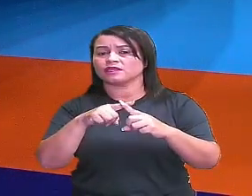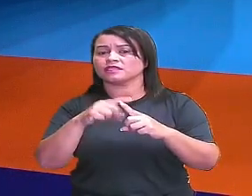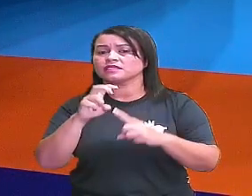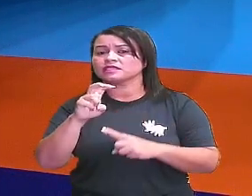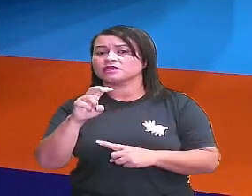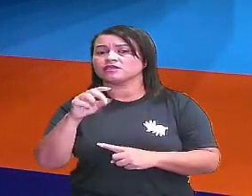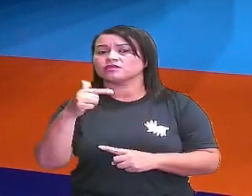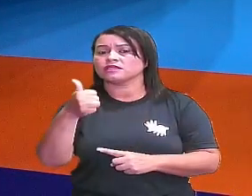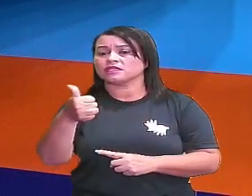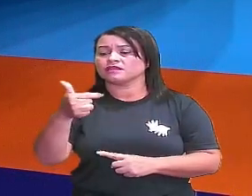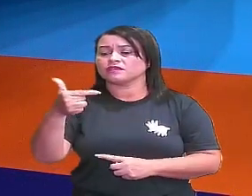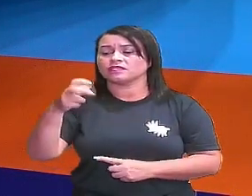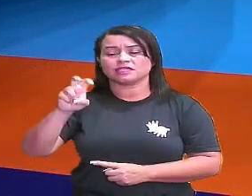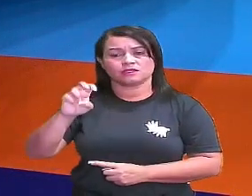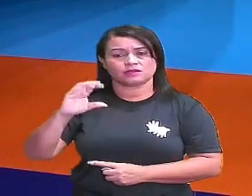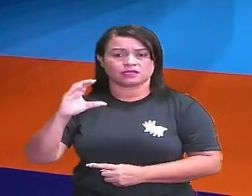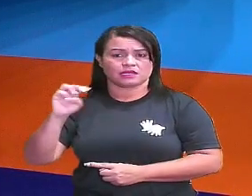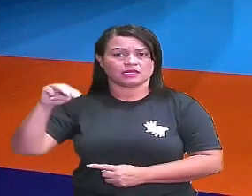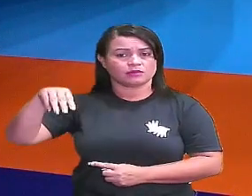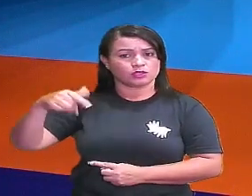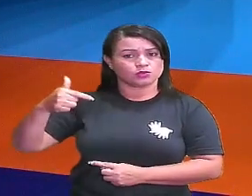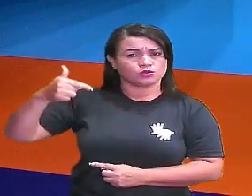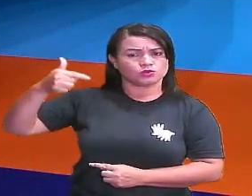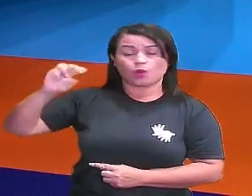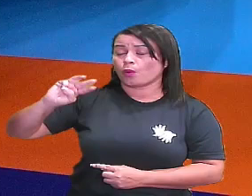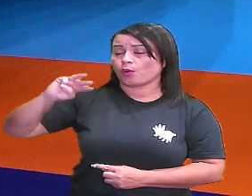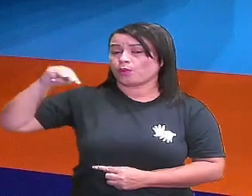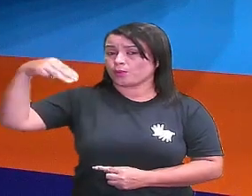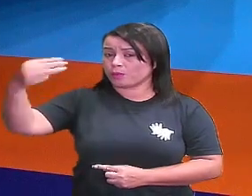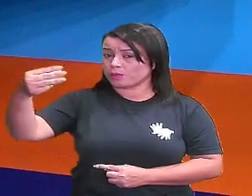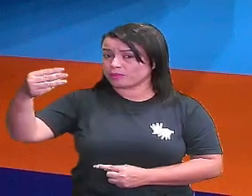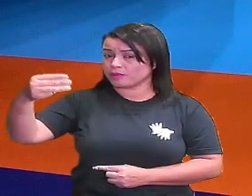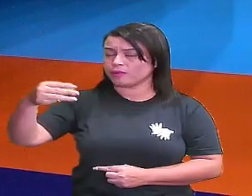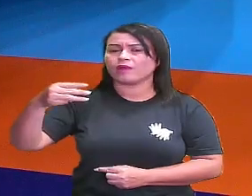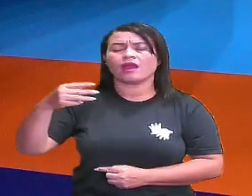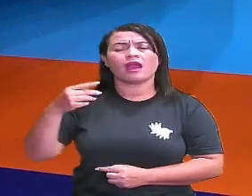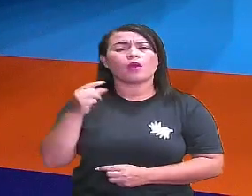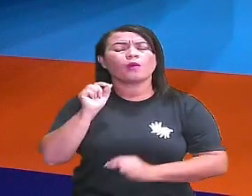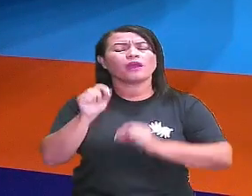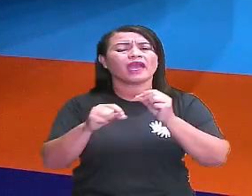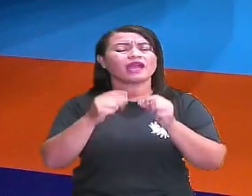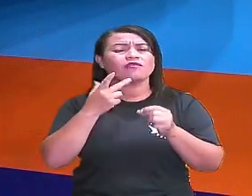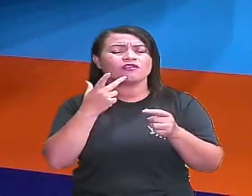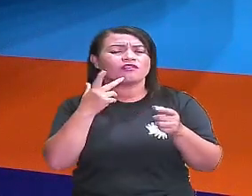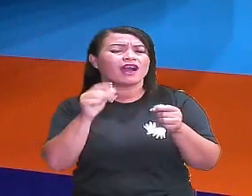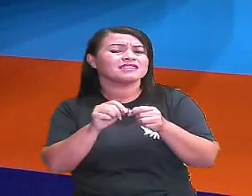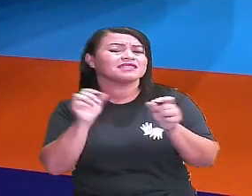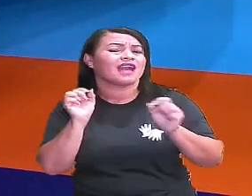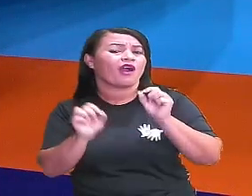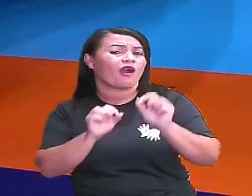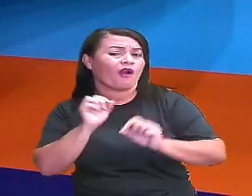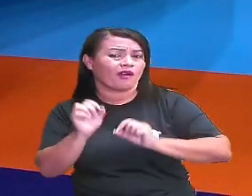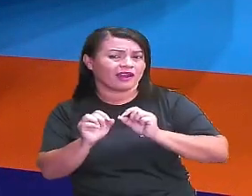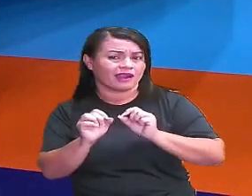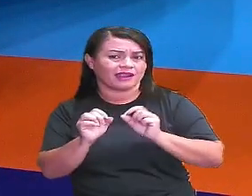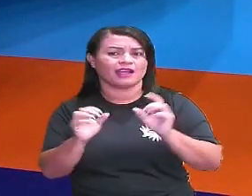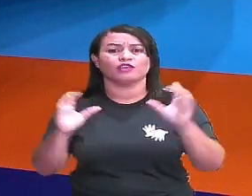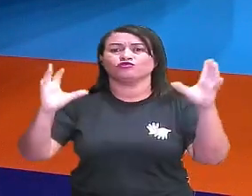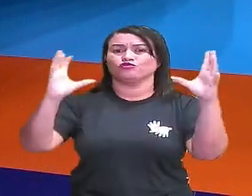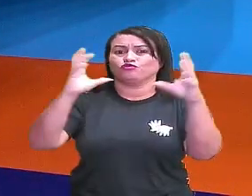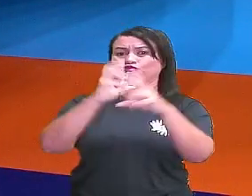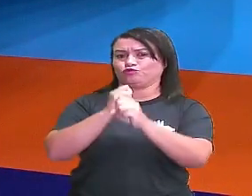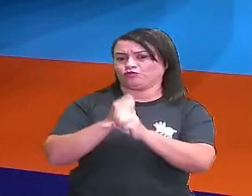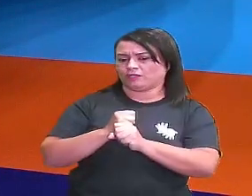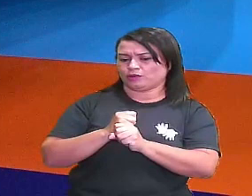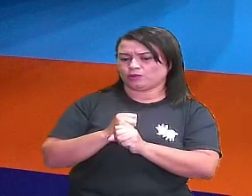125 centímetros cúbicos. O que é que eu vou fazer agora? Não vai juntar tudo? Então, qual é o total de volumes que eu tenho aqui?